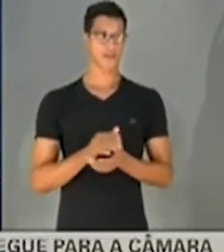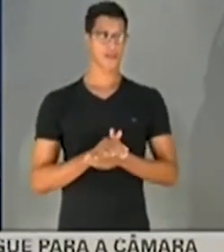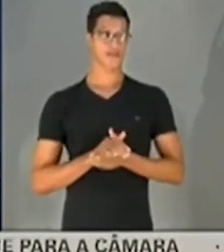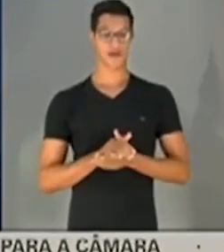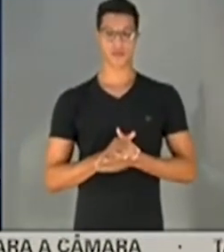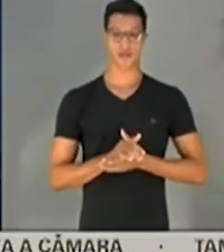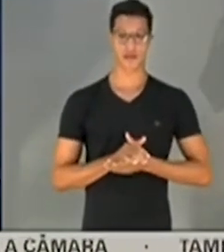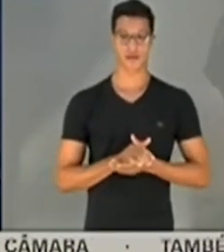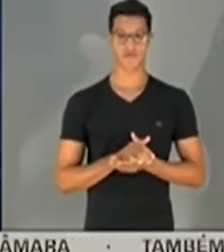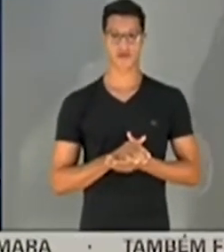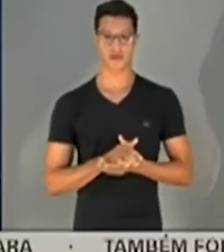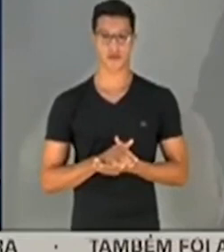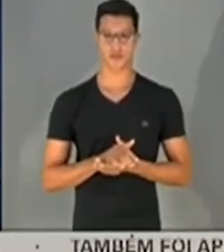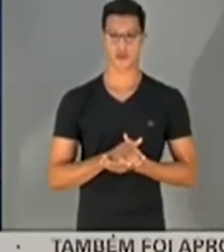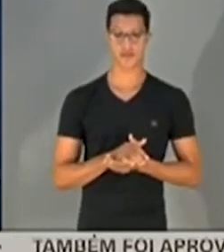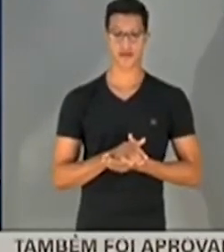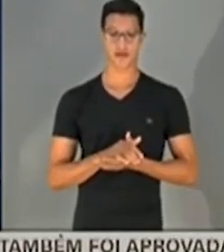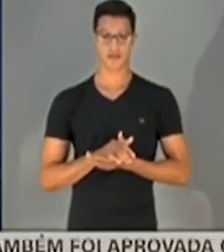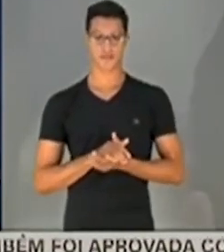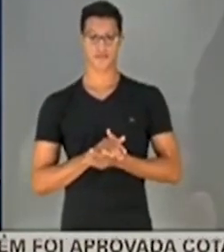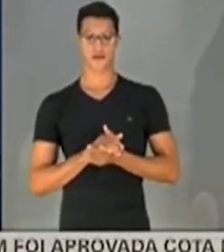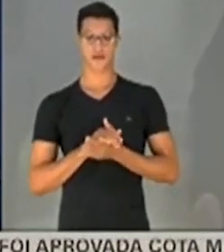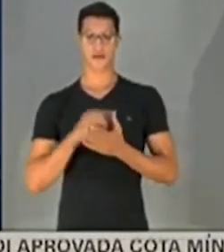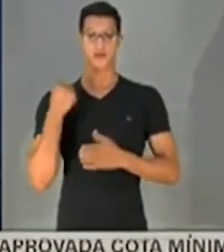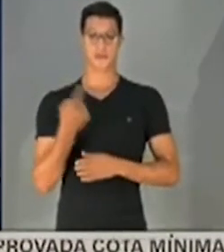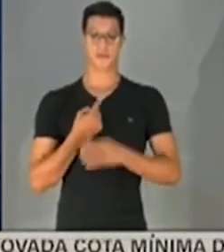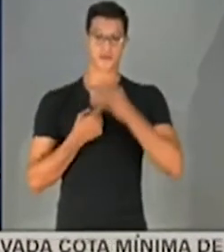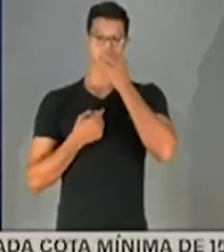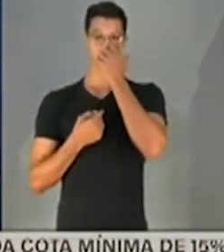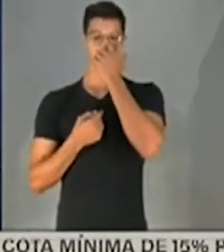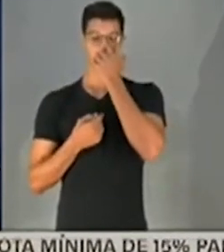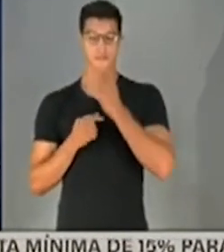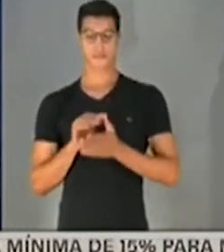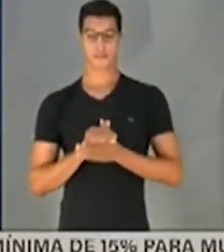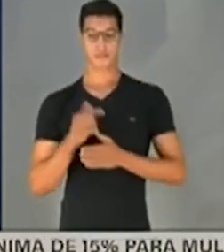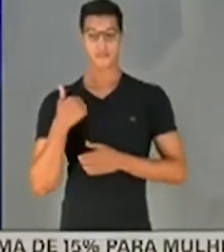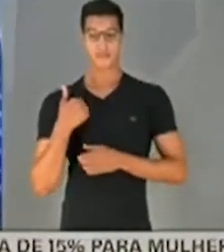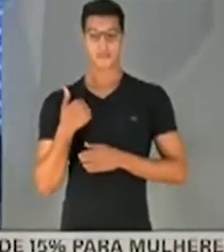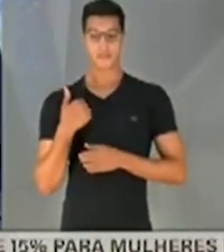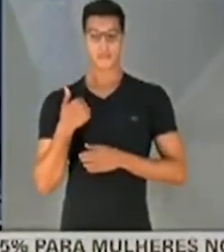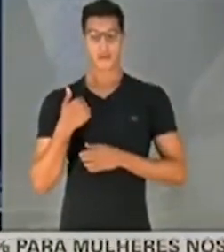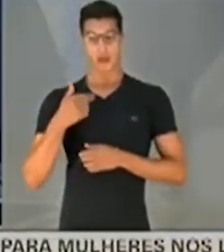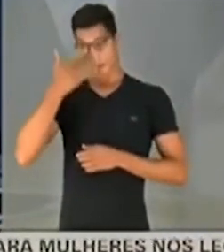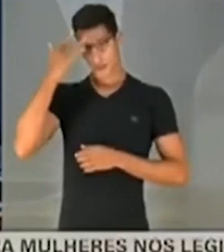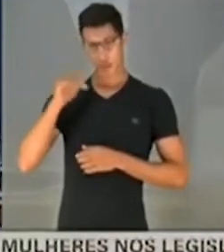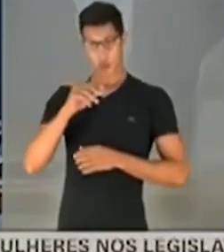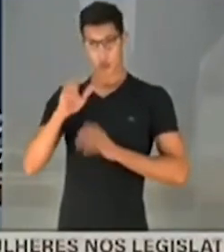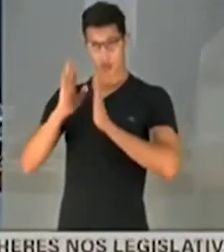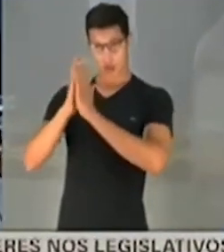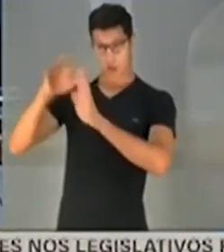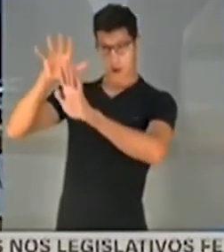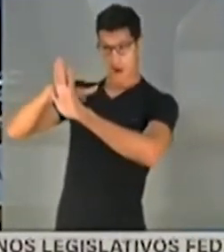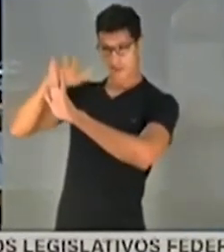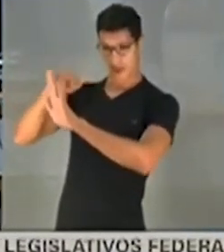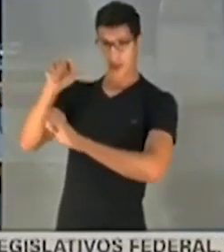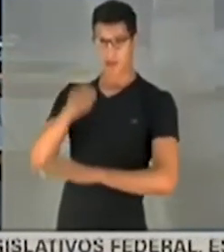tenho certeza que alguma coisa ele deve ter tratado com o Dominguete. Perfeito. Então me diga uma coisa, senhor Cristiano. Pois não. O reverendo e a associação dele